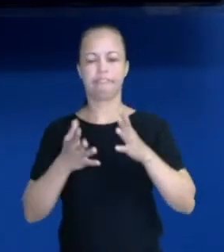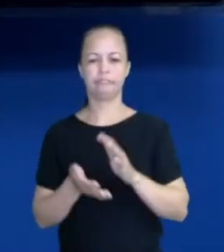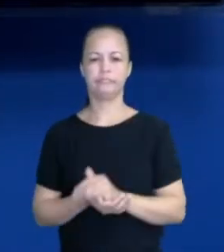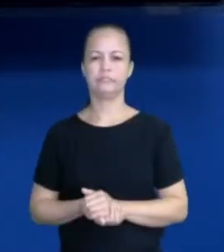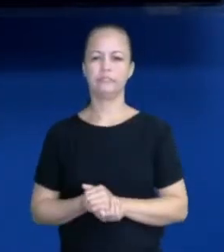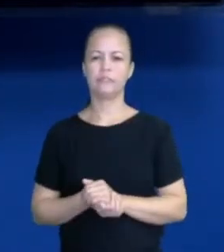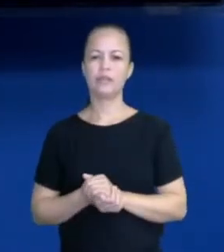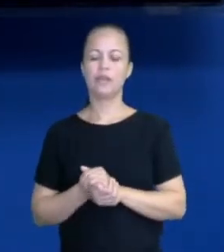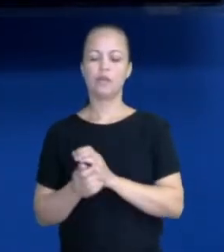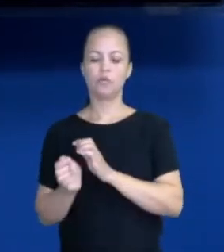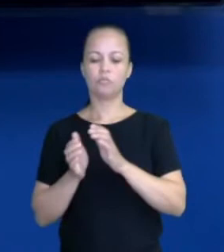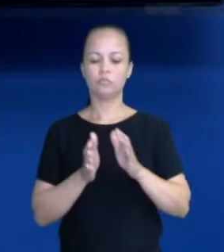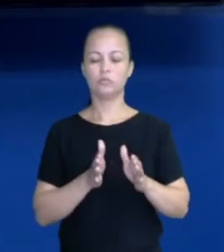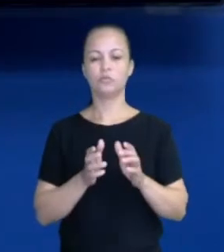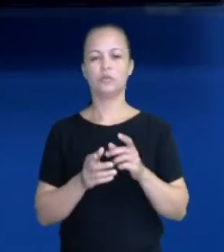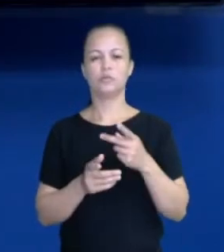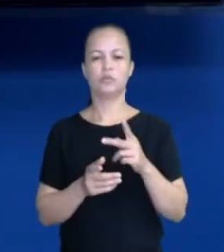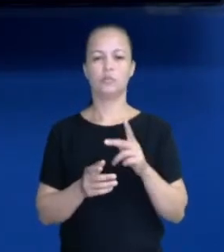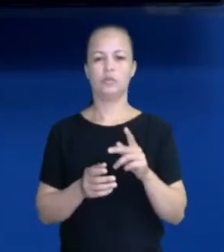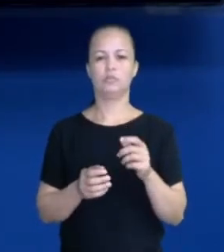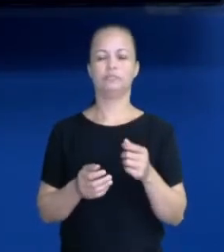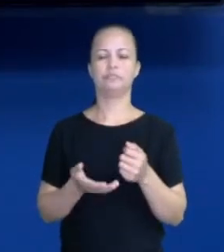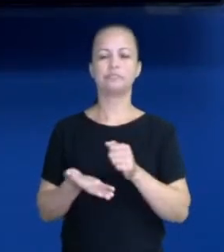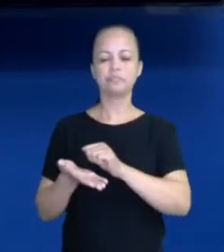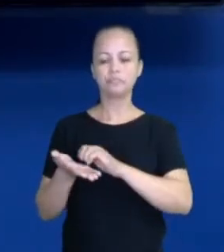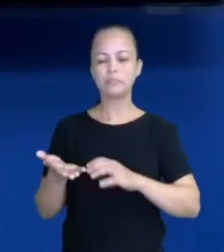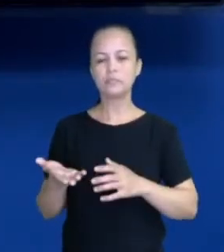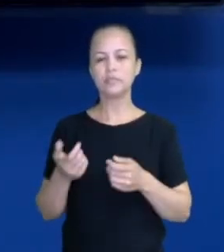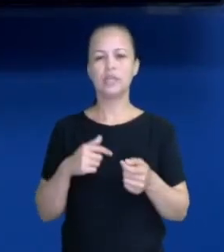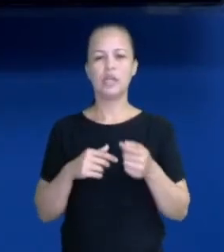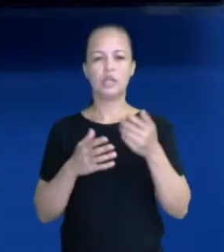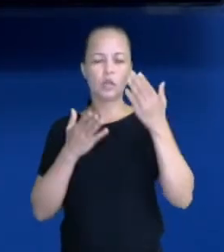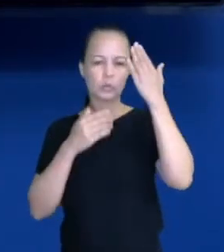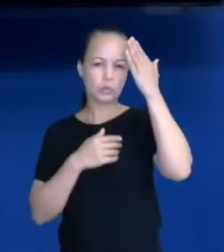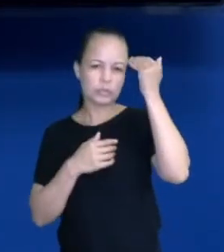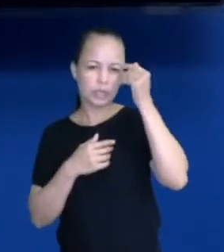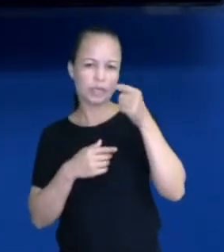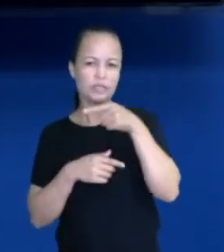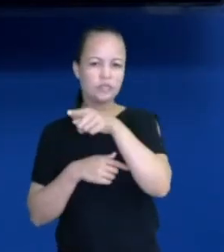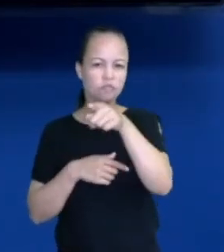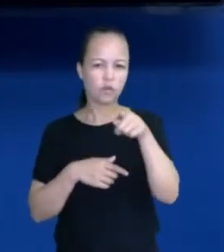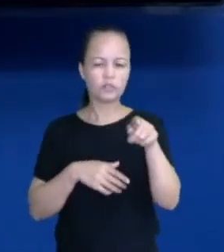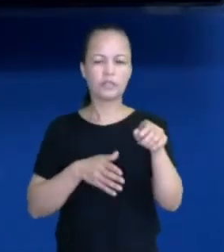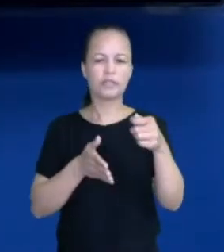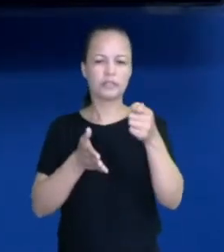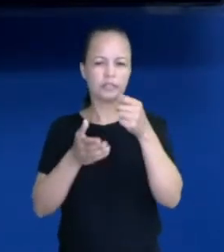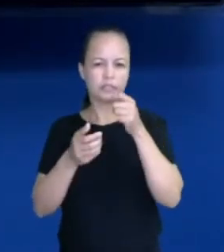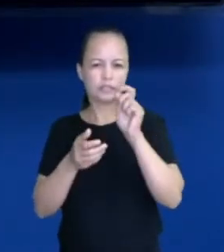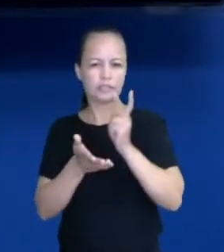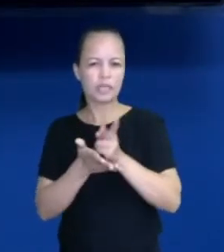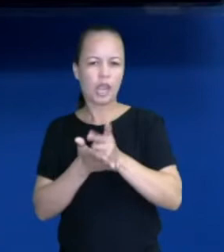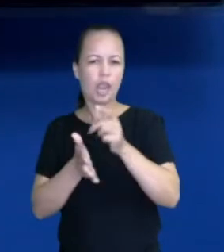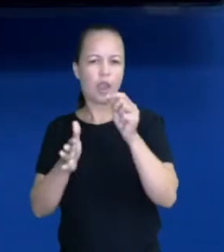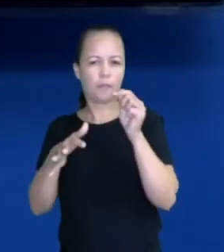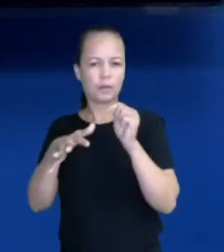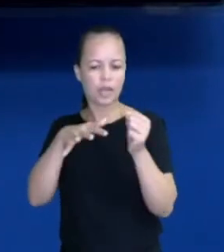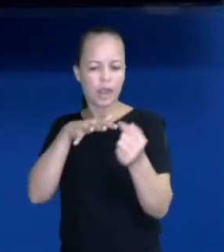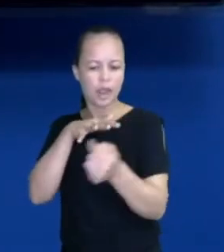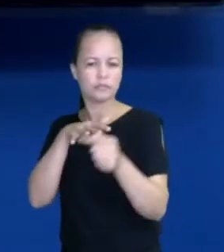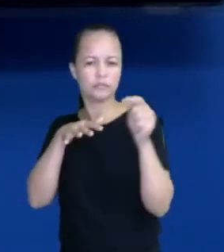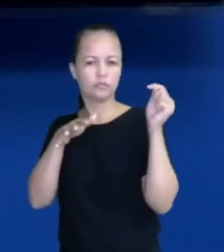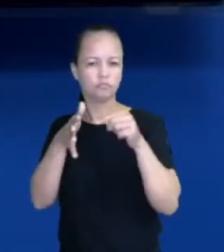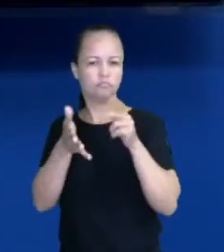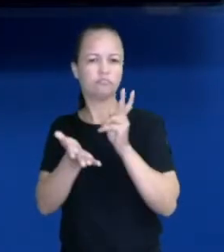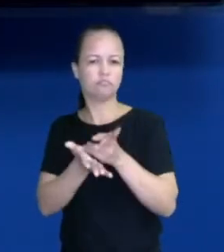Continuando sobre esse assunto, e eu sei que vocês aí de casa acessam, e a gente precisa desse acesso hoje em dia, que é